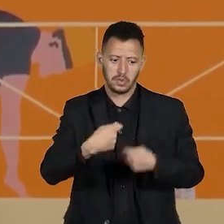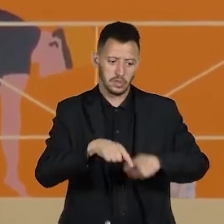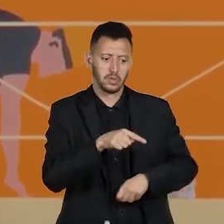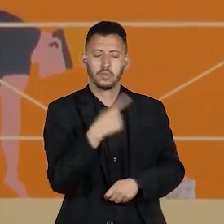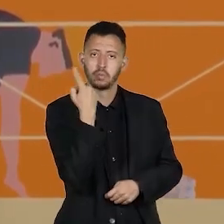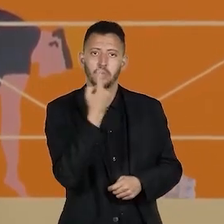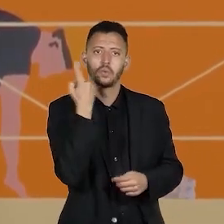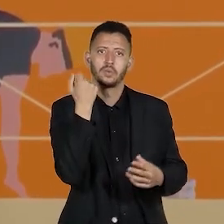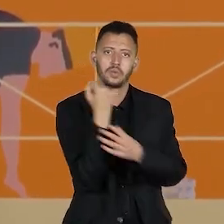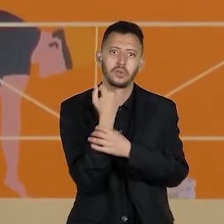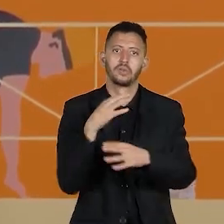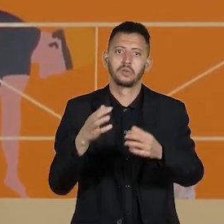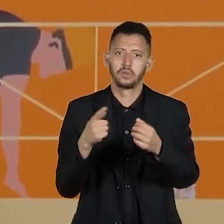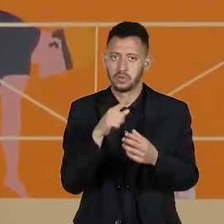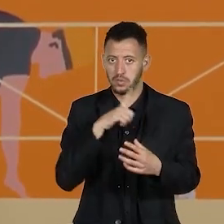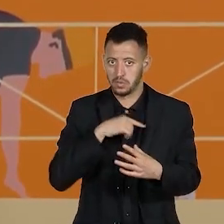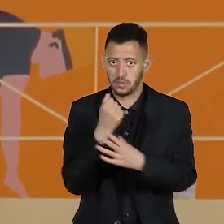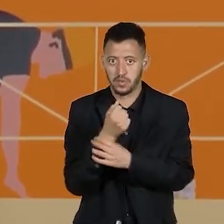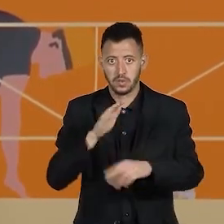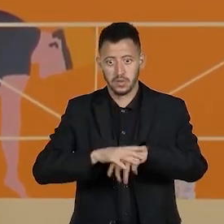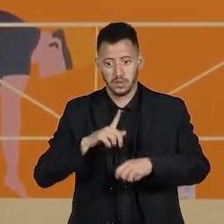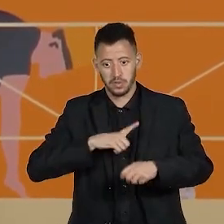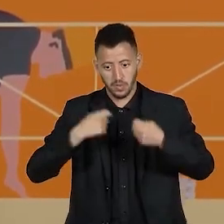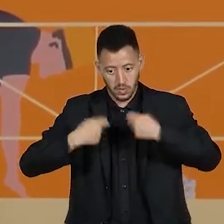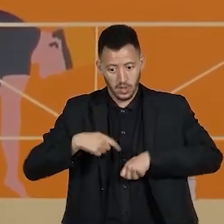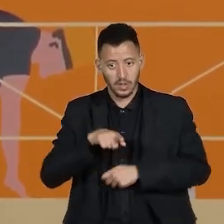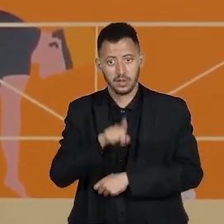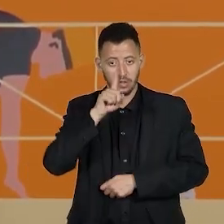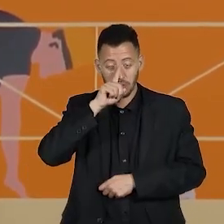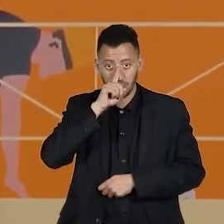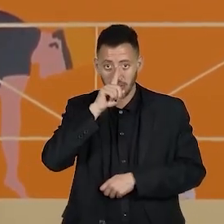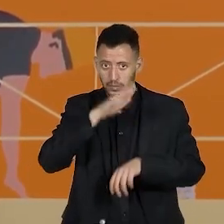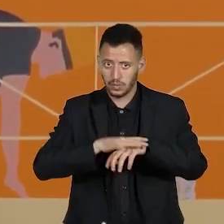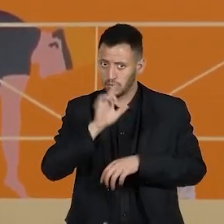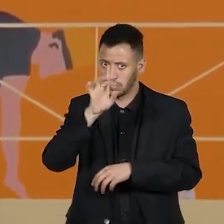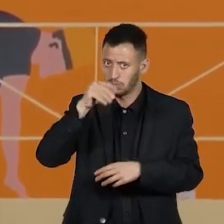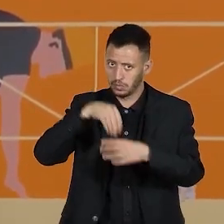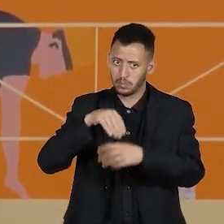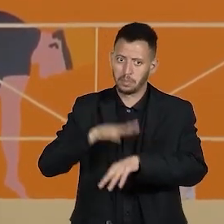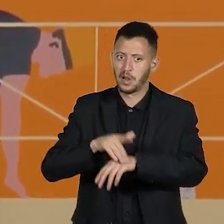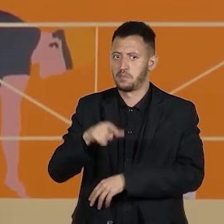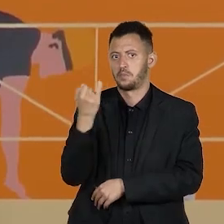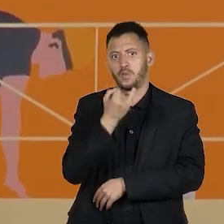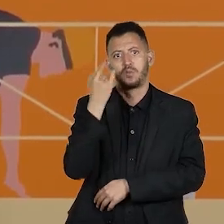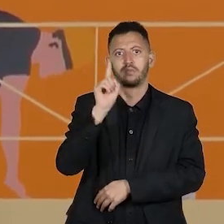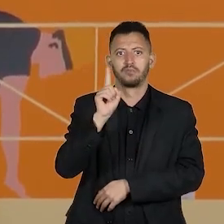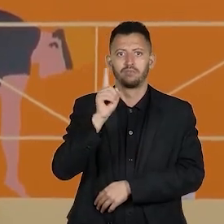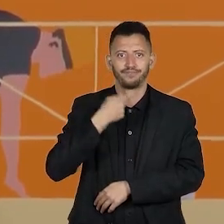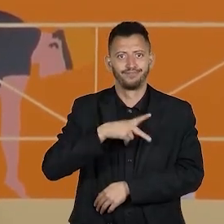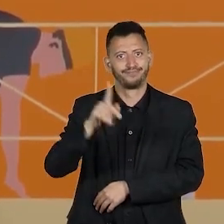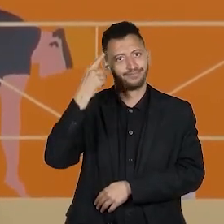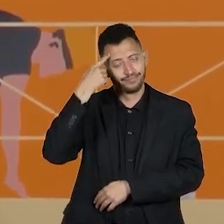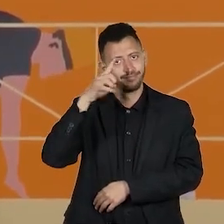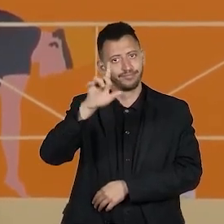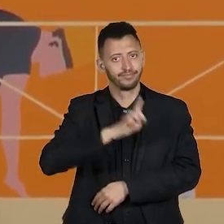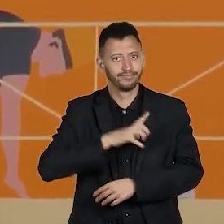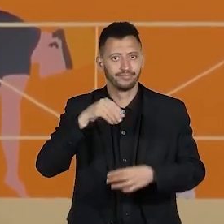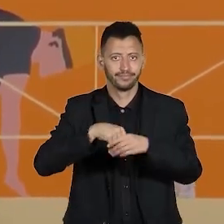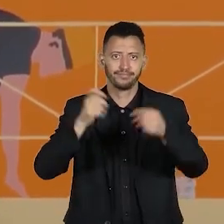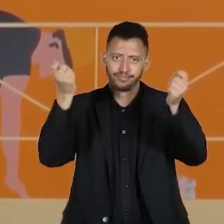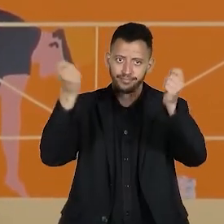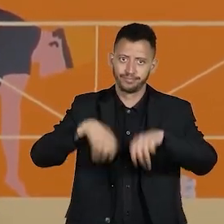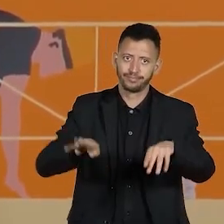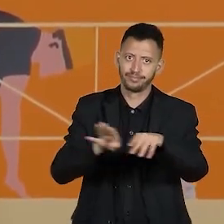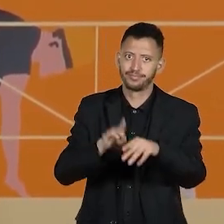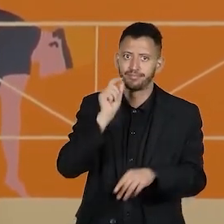apenas uma das medidas de proteção que pode ser necessária em determinadas situações de risco, mas ela não é a mais importante. Sempre a